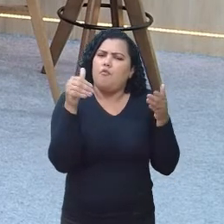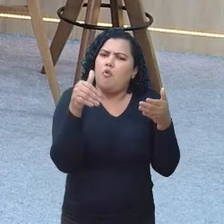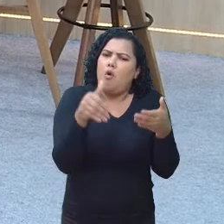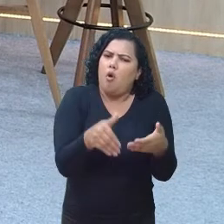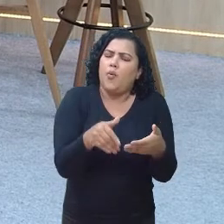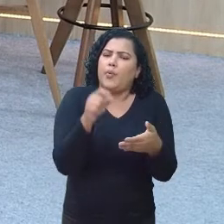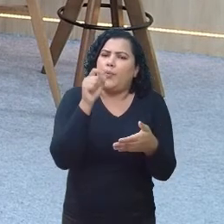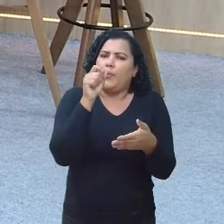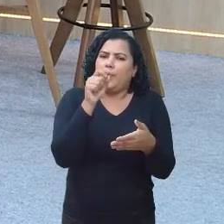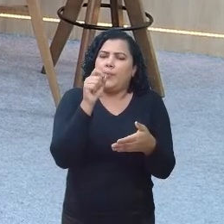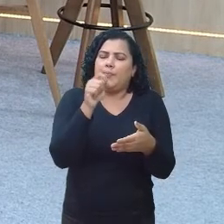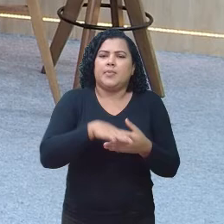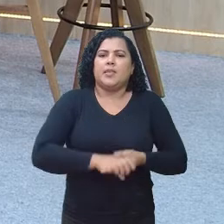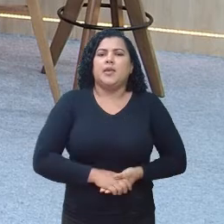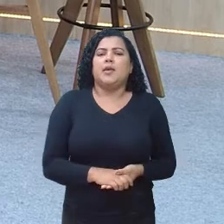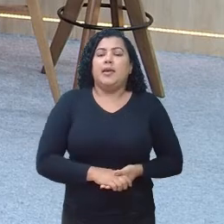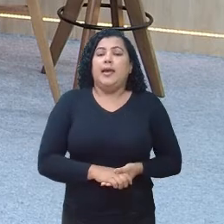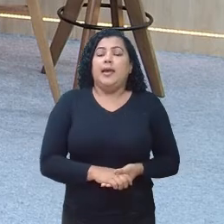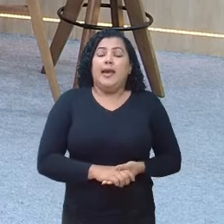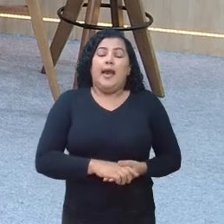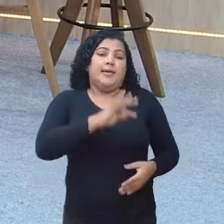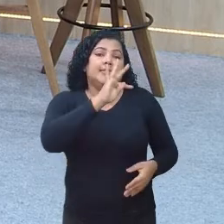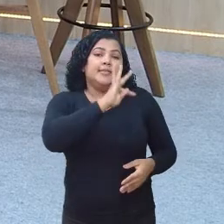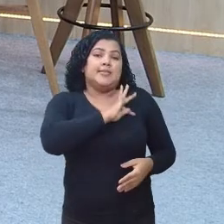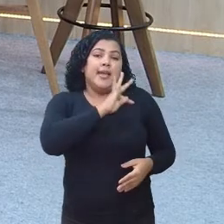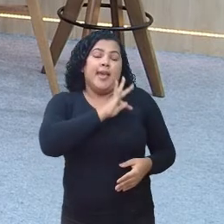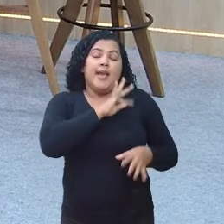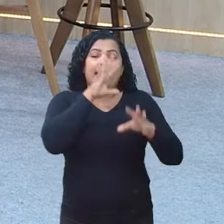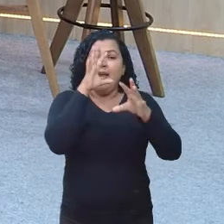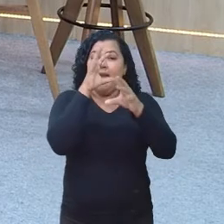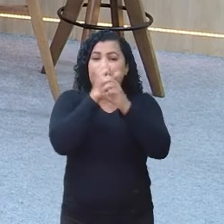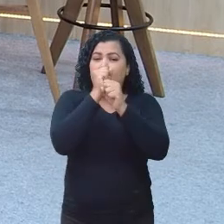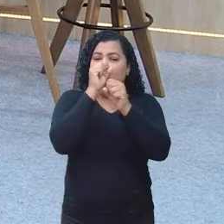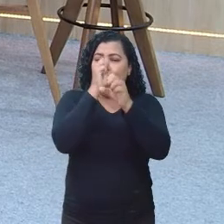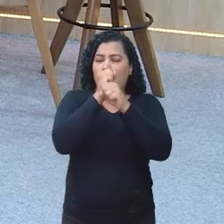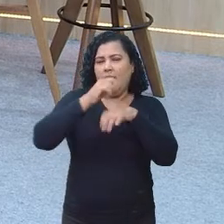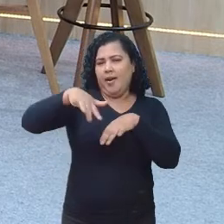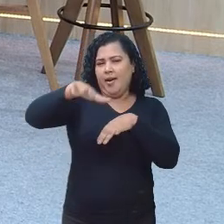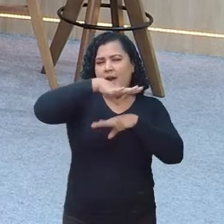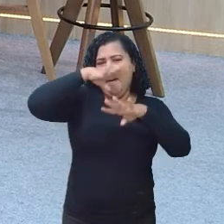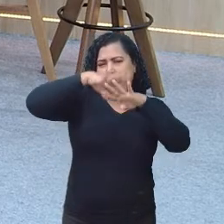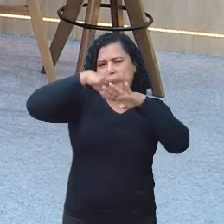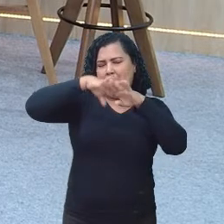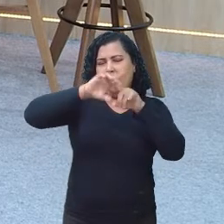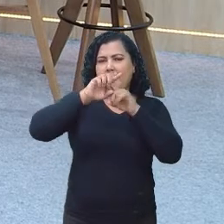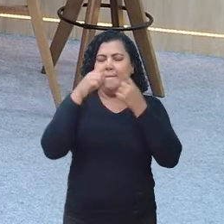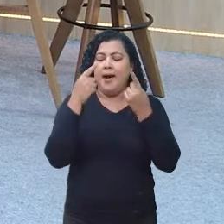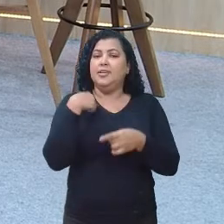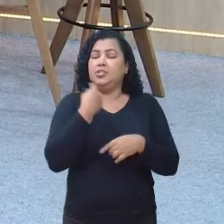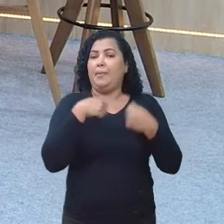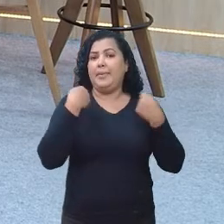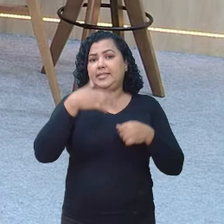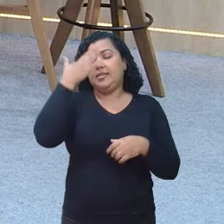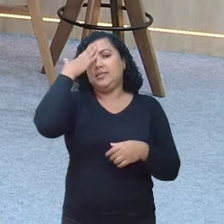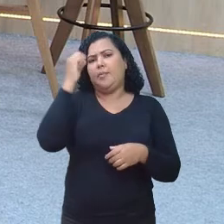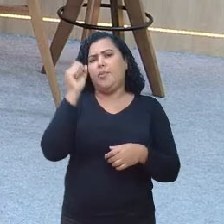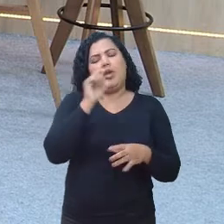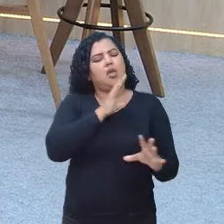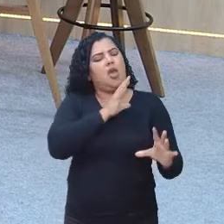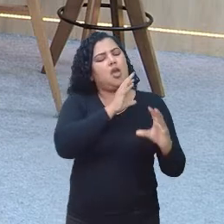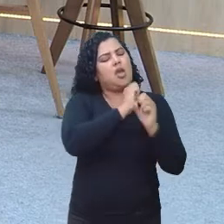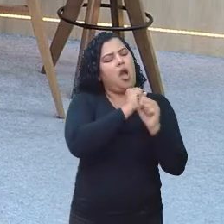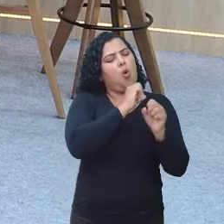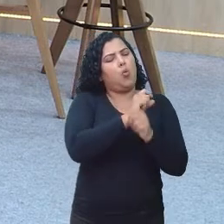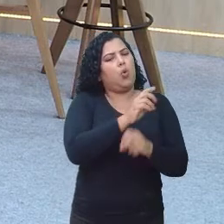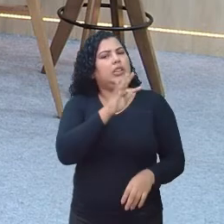dá muito cartaz às técnicas e aos cálculos em matemática, mas a gente precisa saber que esses cálculos e